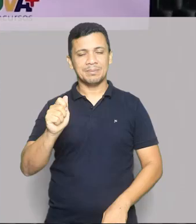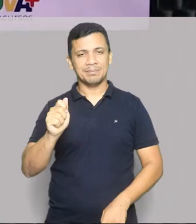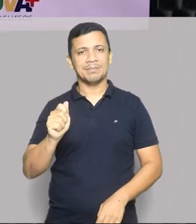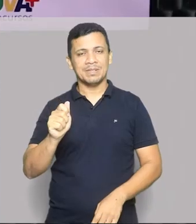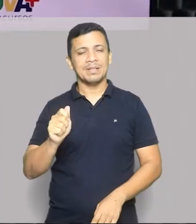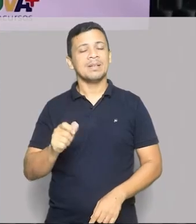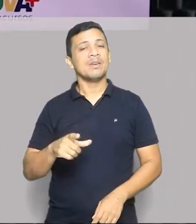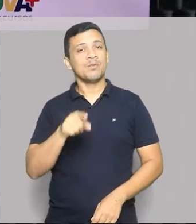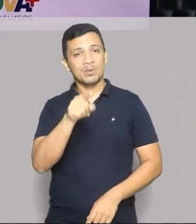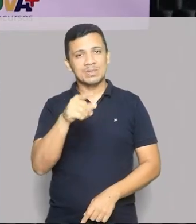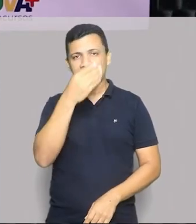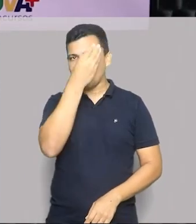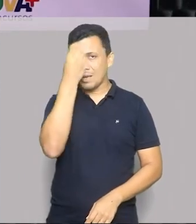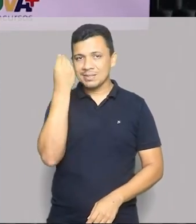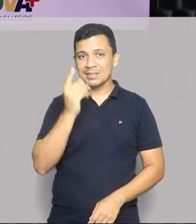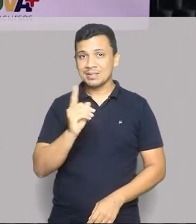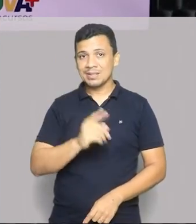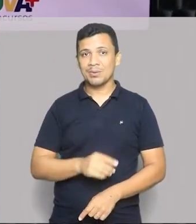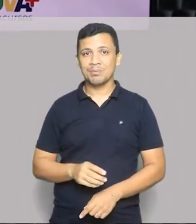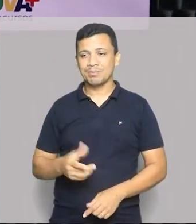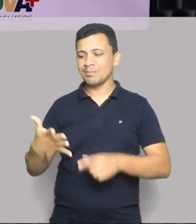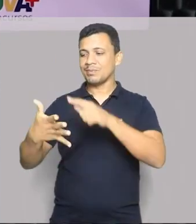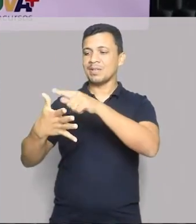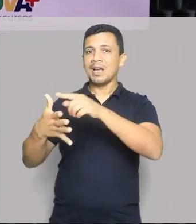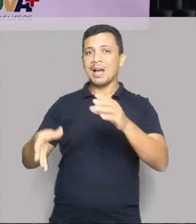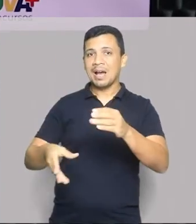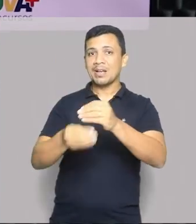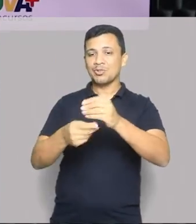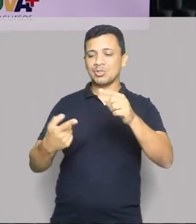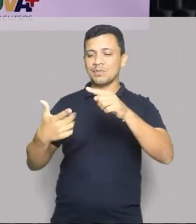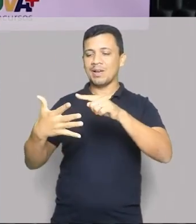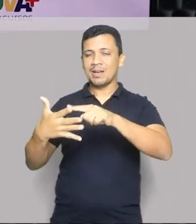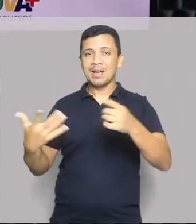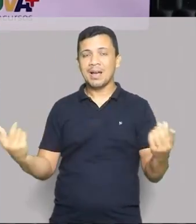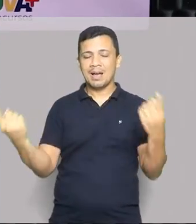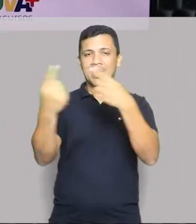e aí você não deve esquecer. Aditiva,